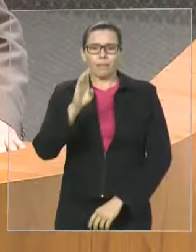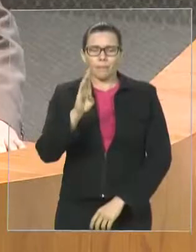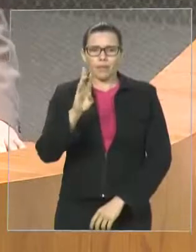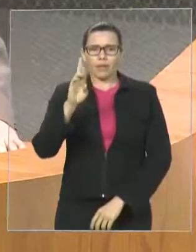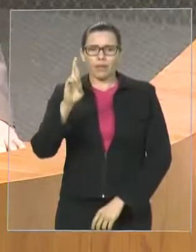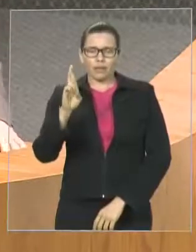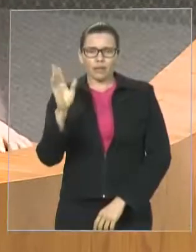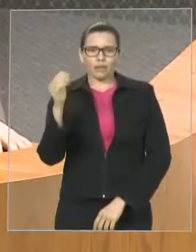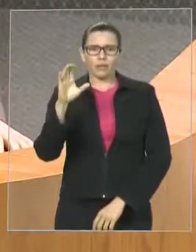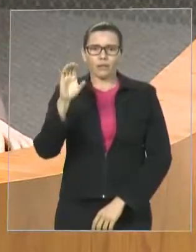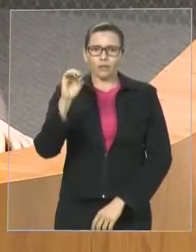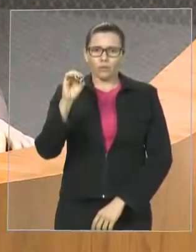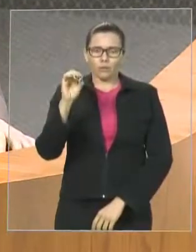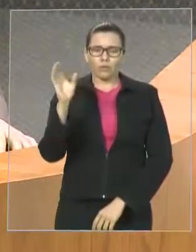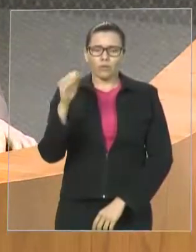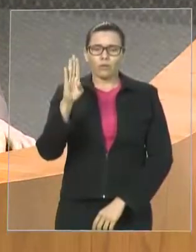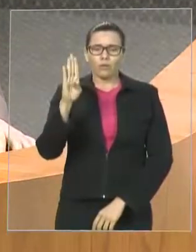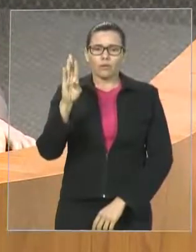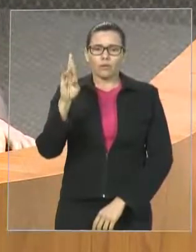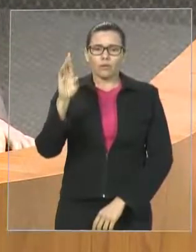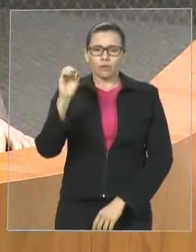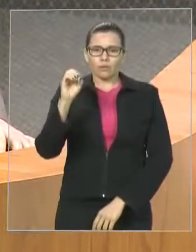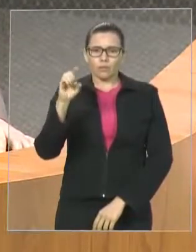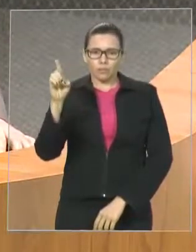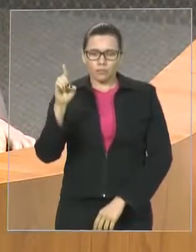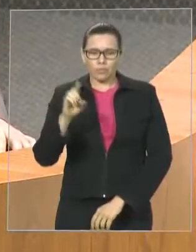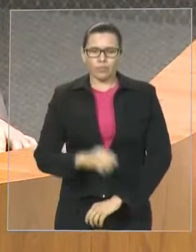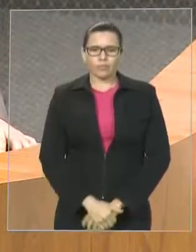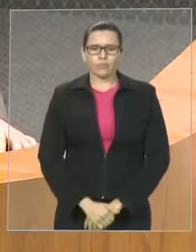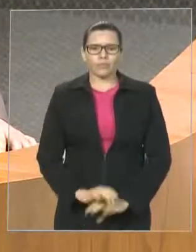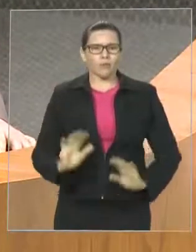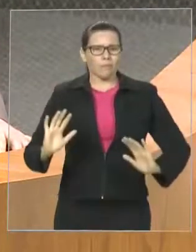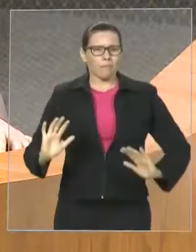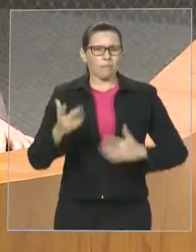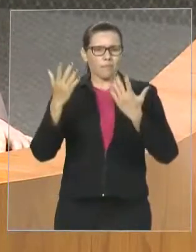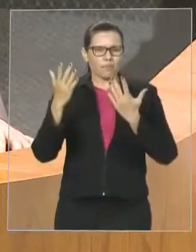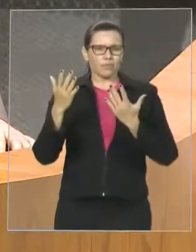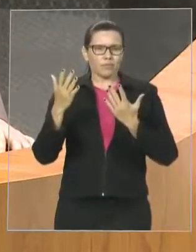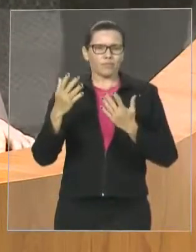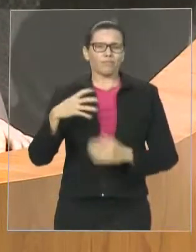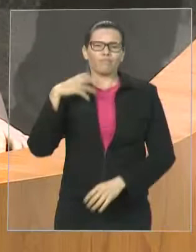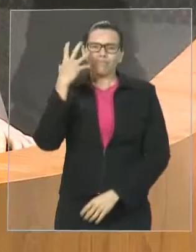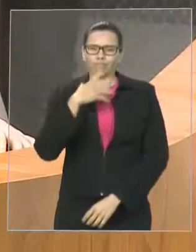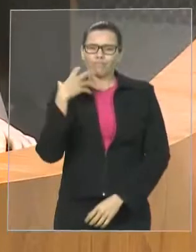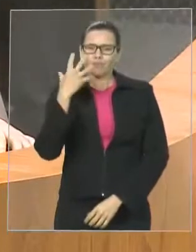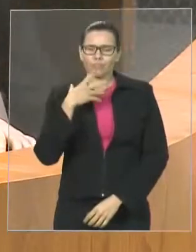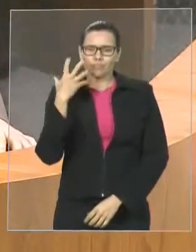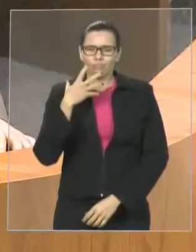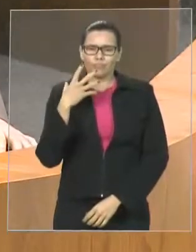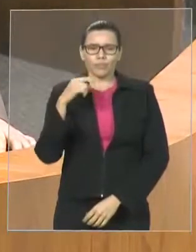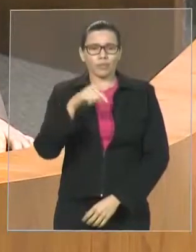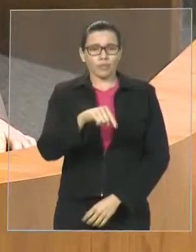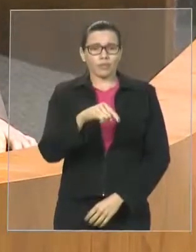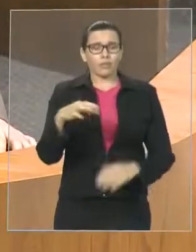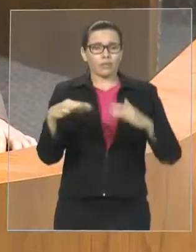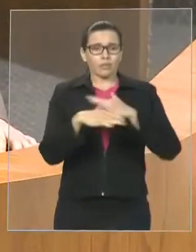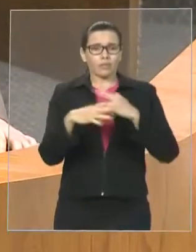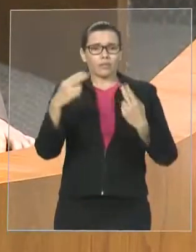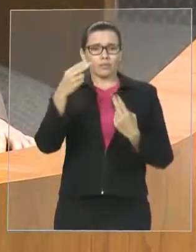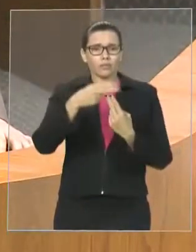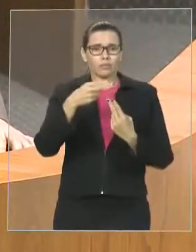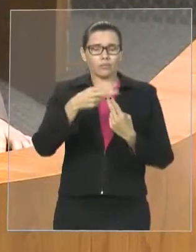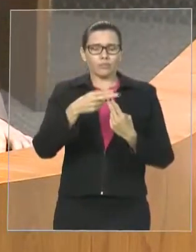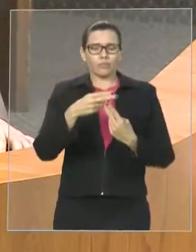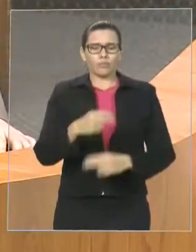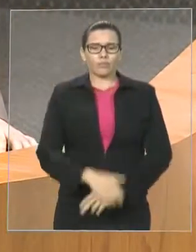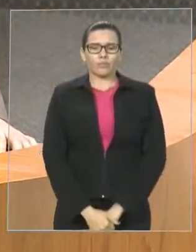festival de música. É o primeiro festival de música na cidade de Timon. E